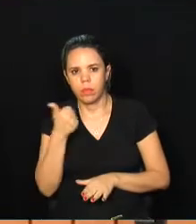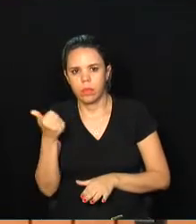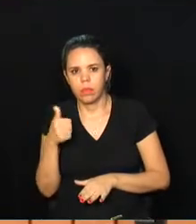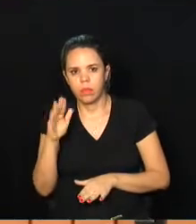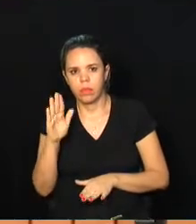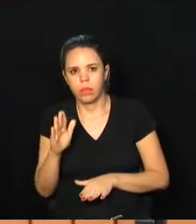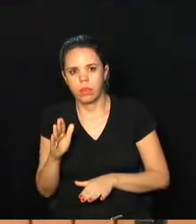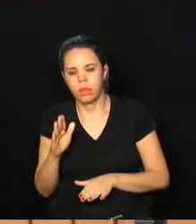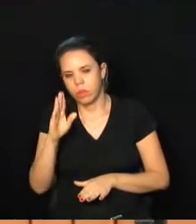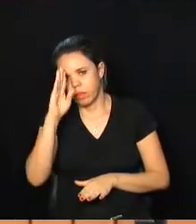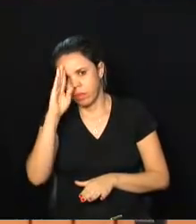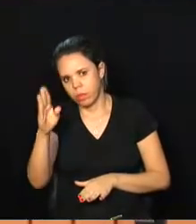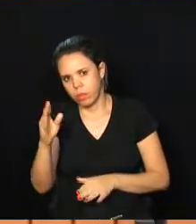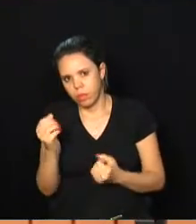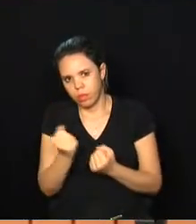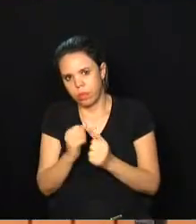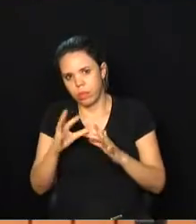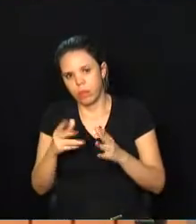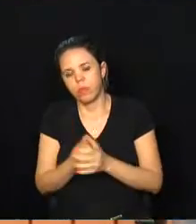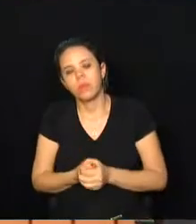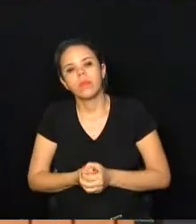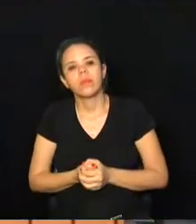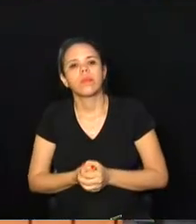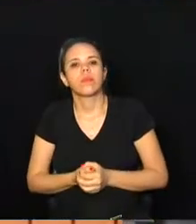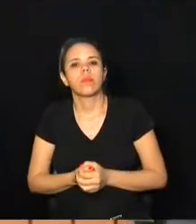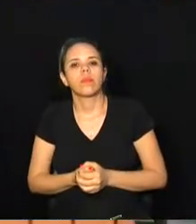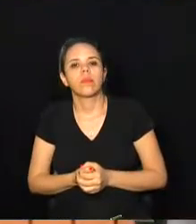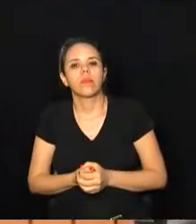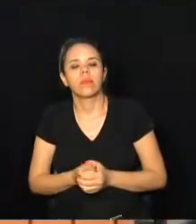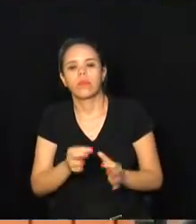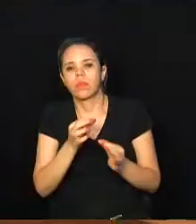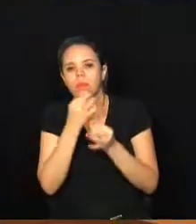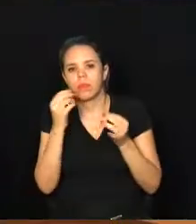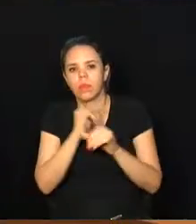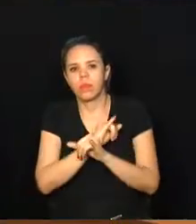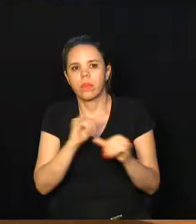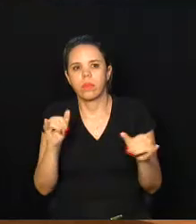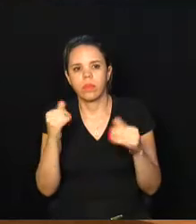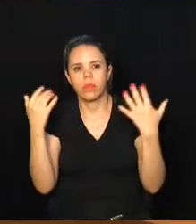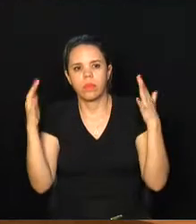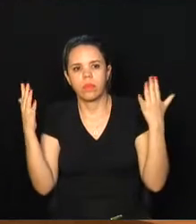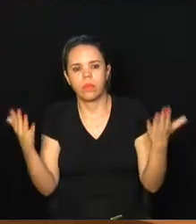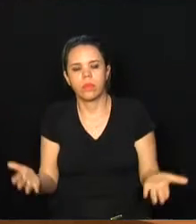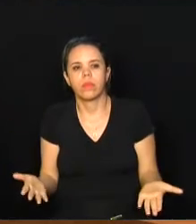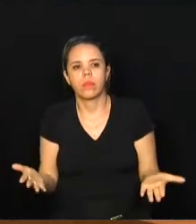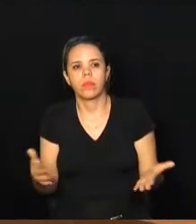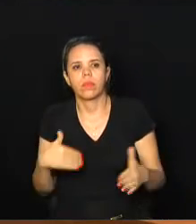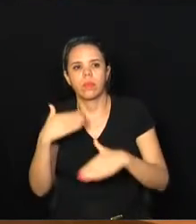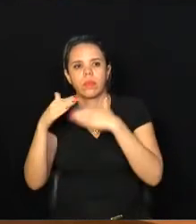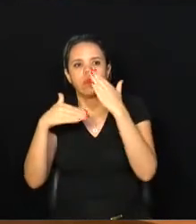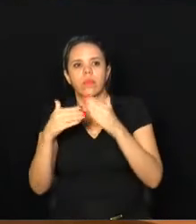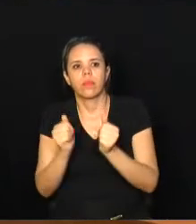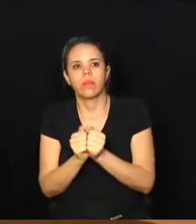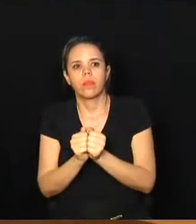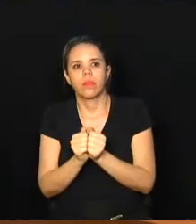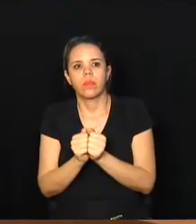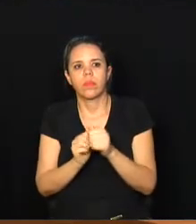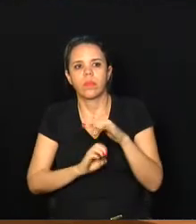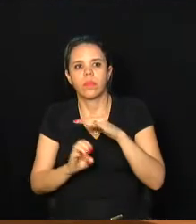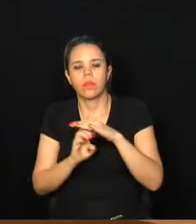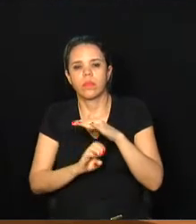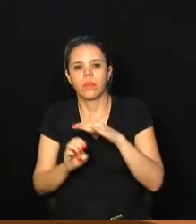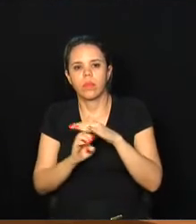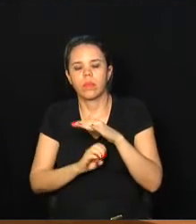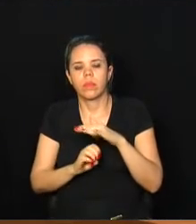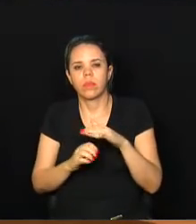mais, principalmente com o apoio de todos. Ótima notícia, Márcio, parabéns aí pelo seu desempenho junto às empresas construtoras